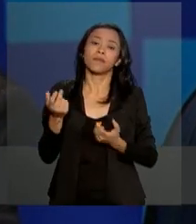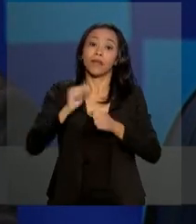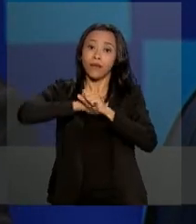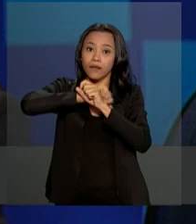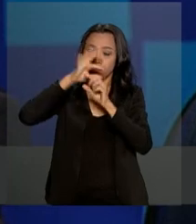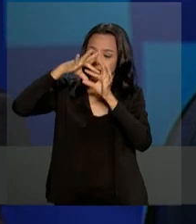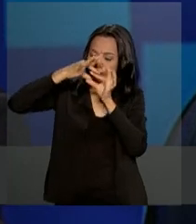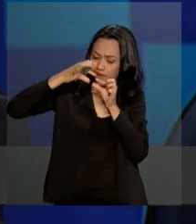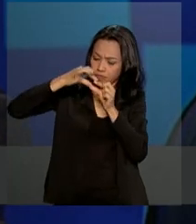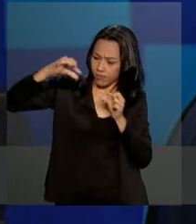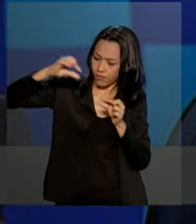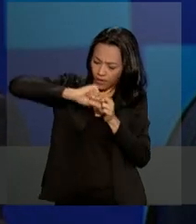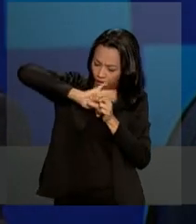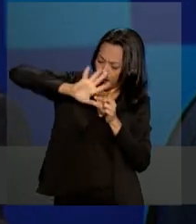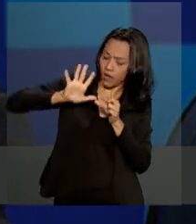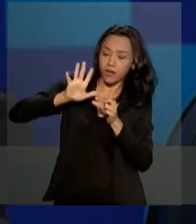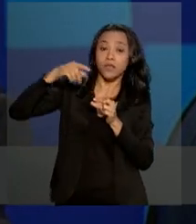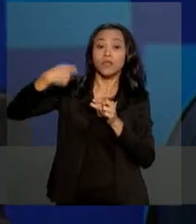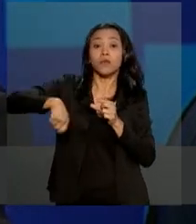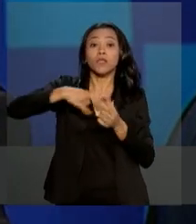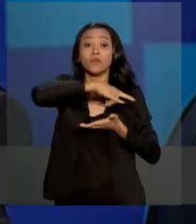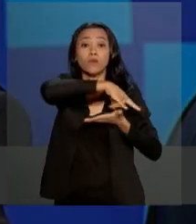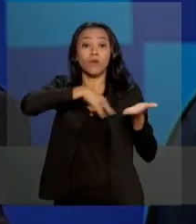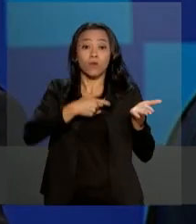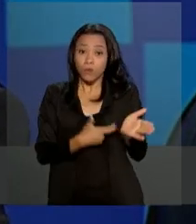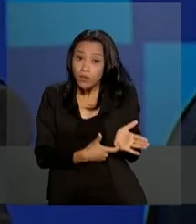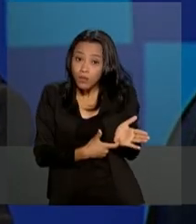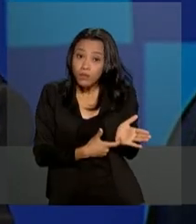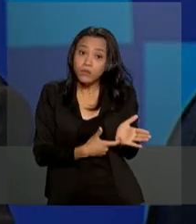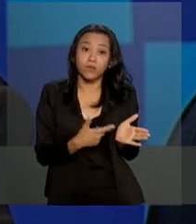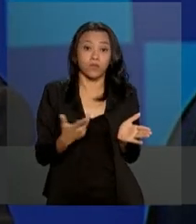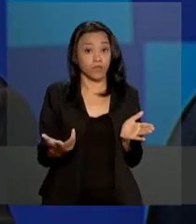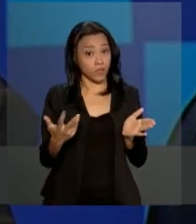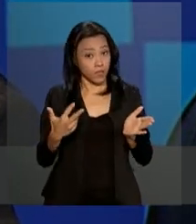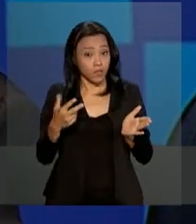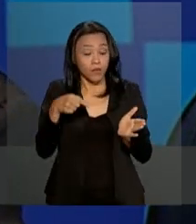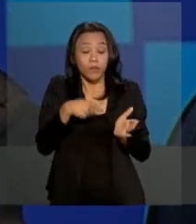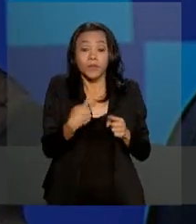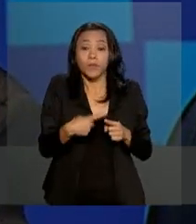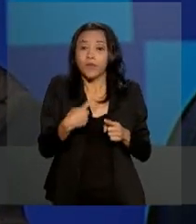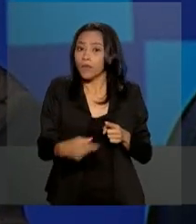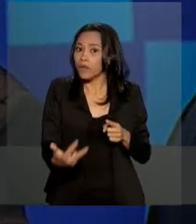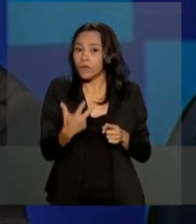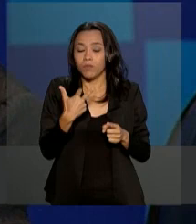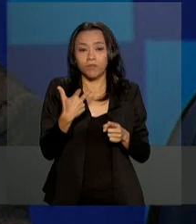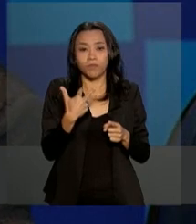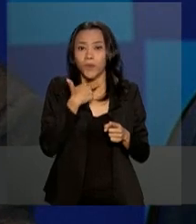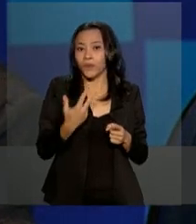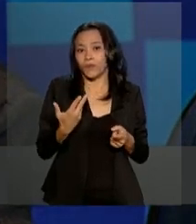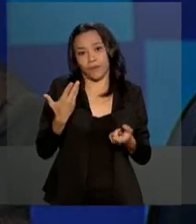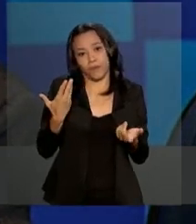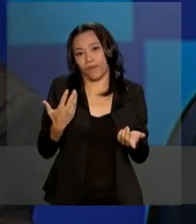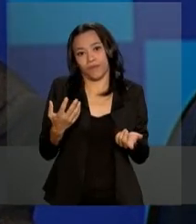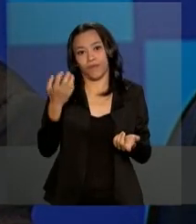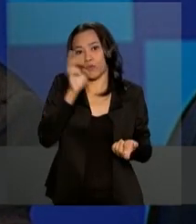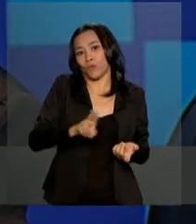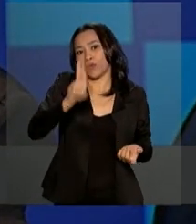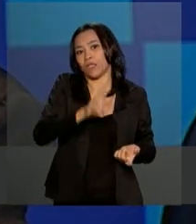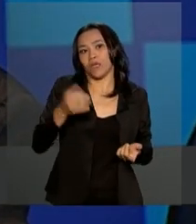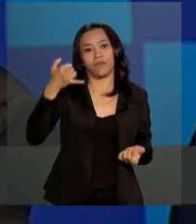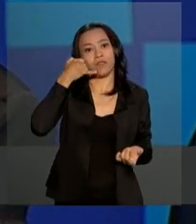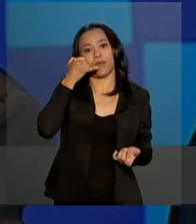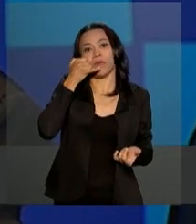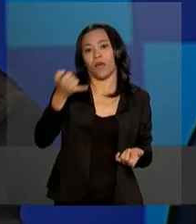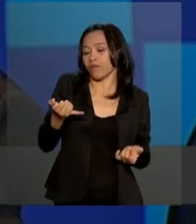é impresso ea gente buscou salientar que não podia digital porque justamente eu não poderia ficar com o celular para demonstrar o